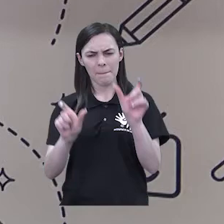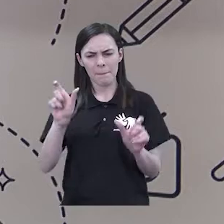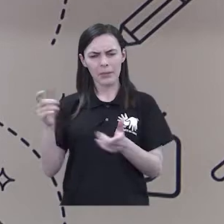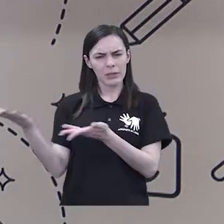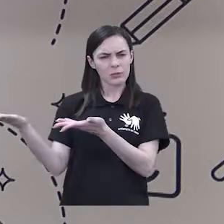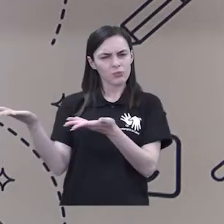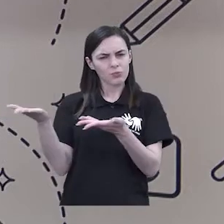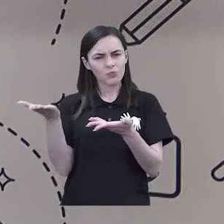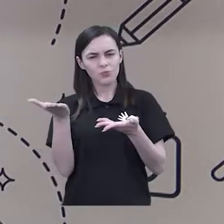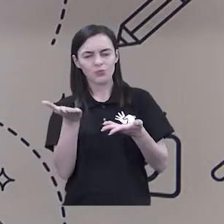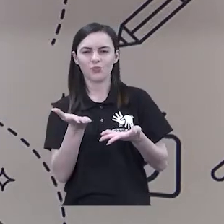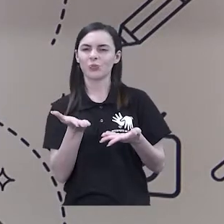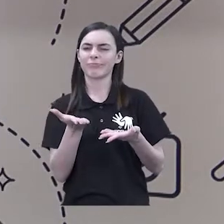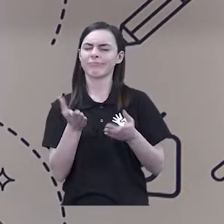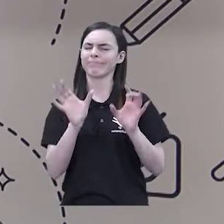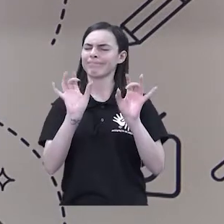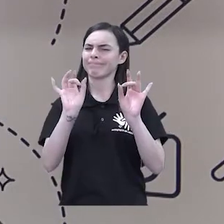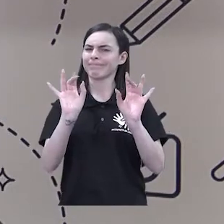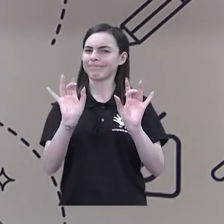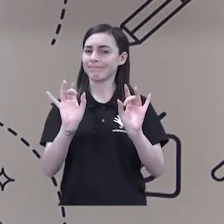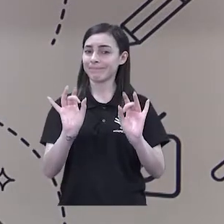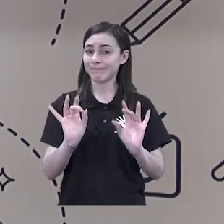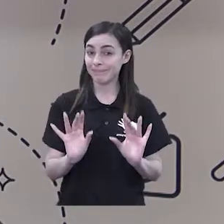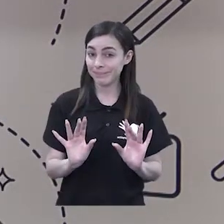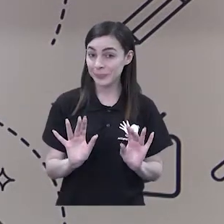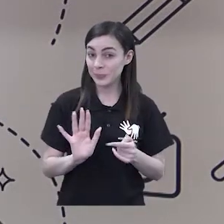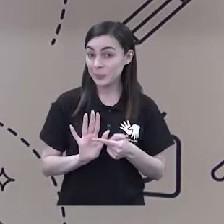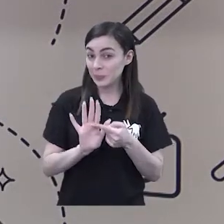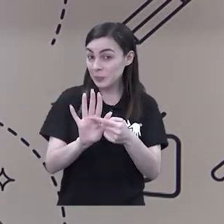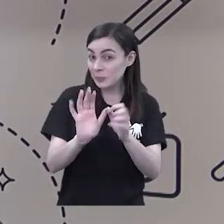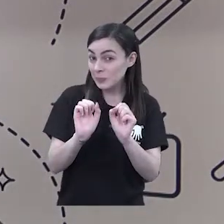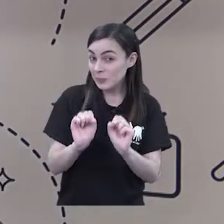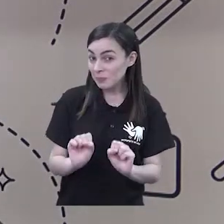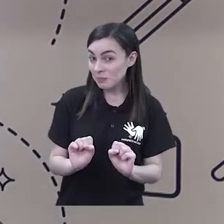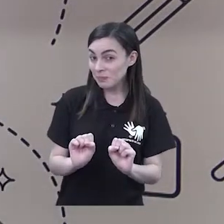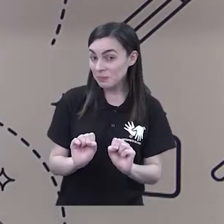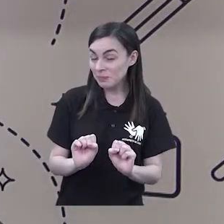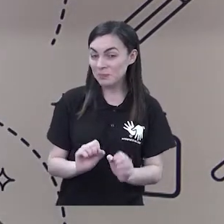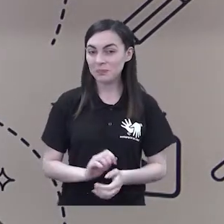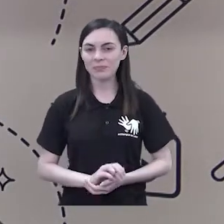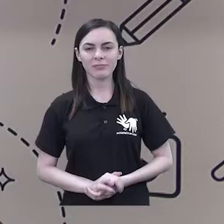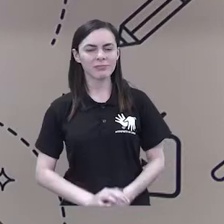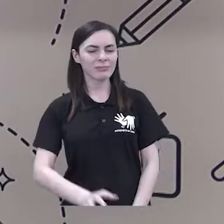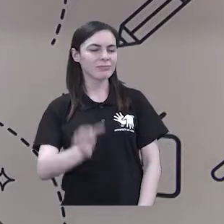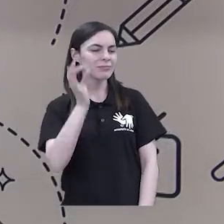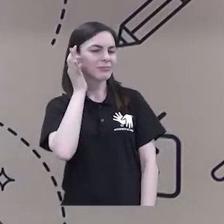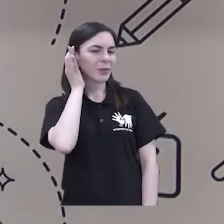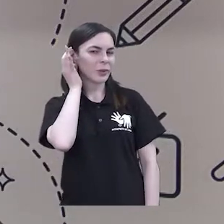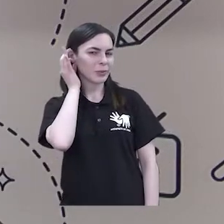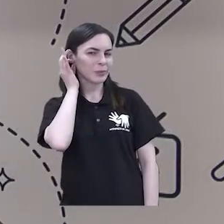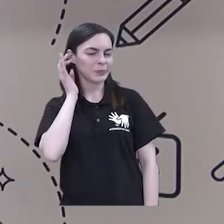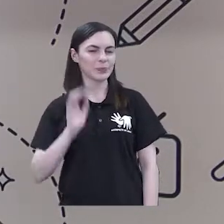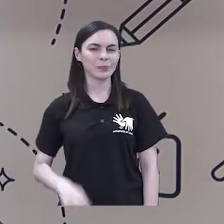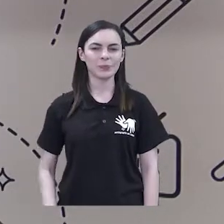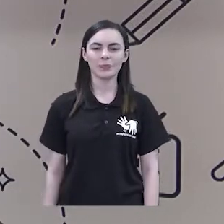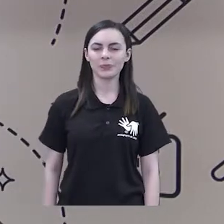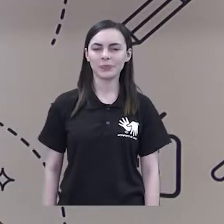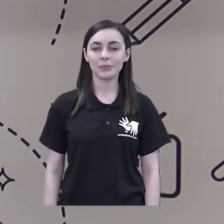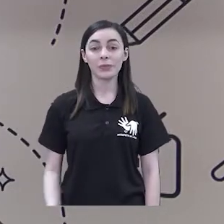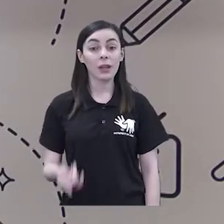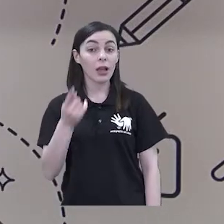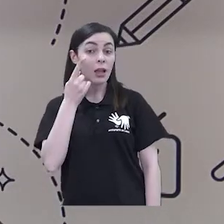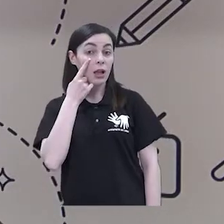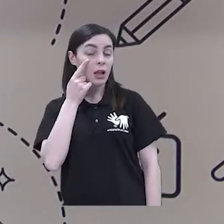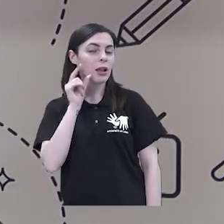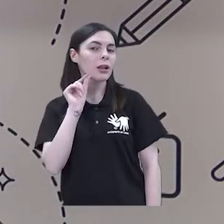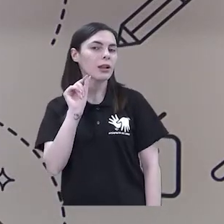convidados muito especiais. Posso apresentá-los para vocês? Ótimo!